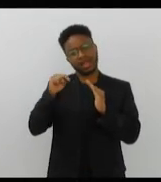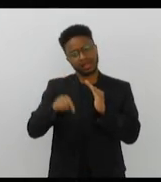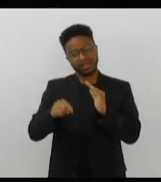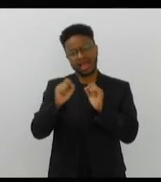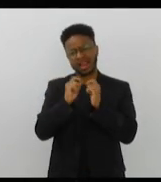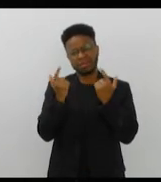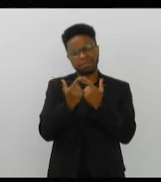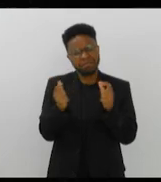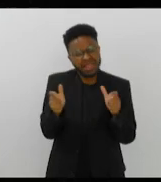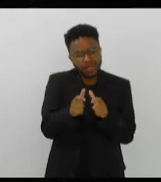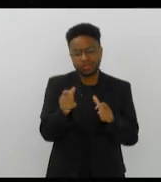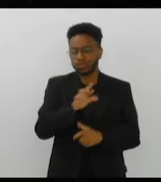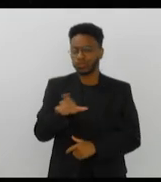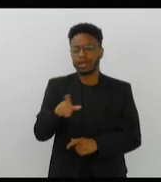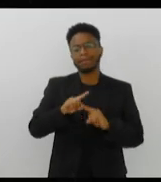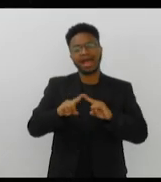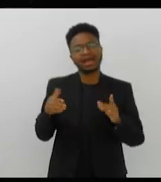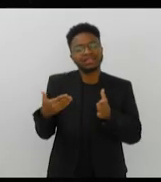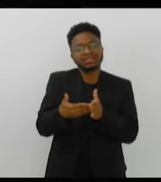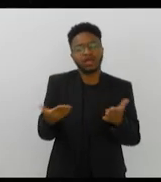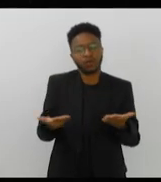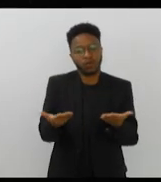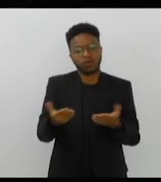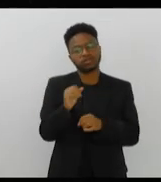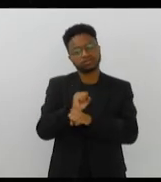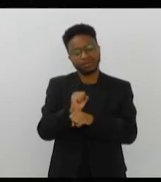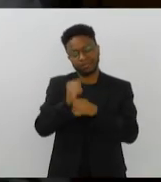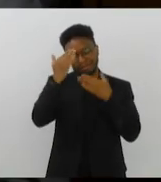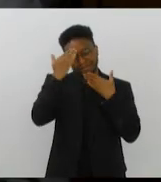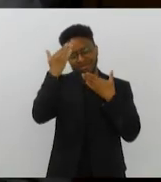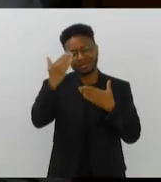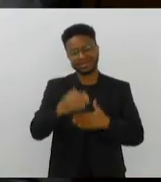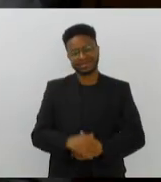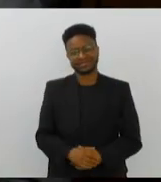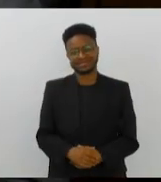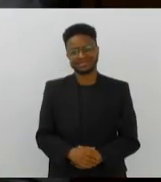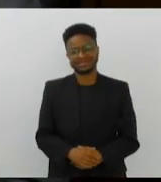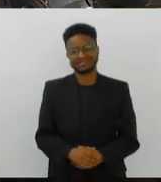é pequena, o senhor tá aí até agora. Muito obrigada.